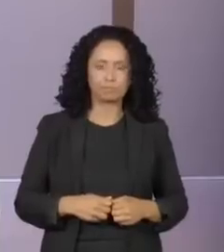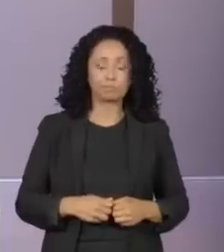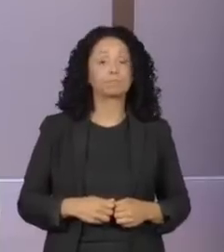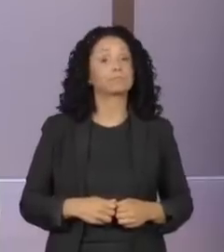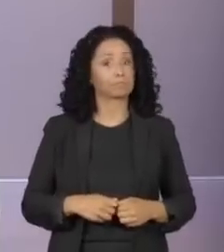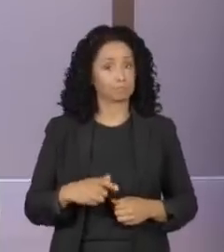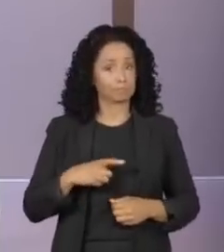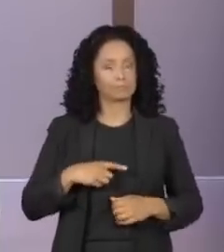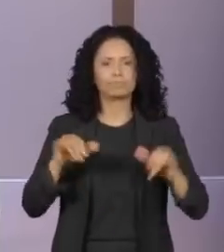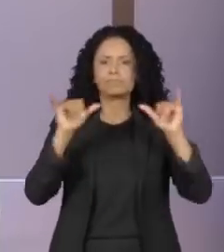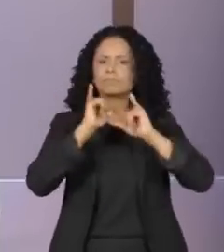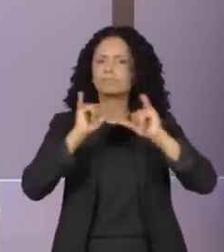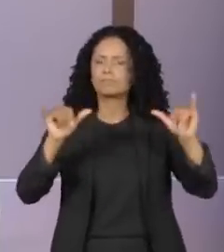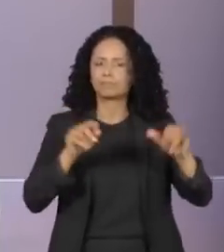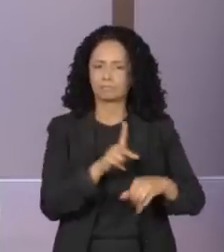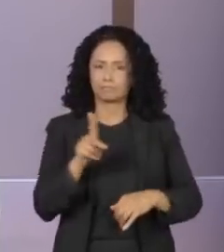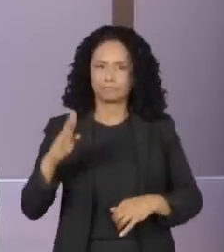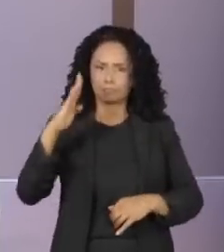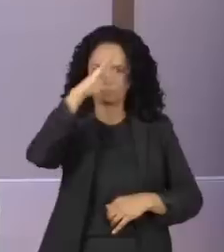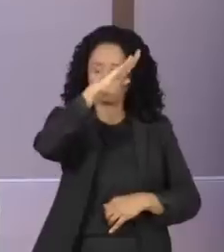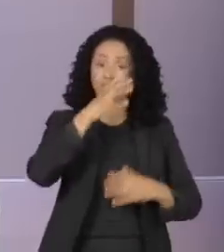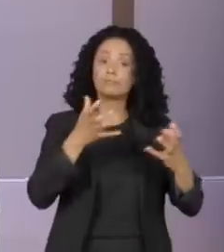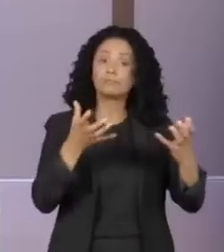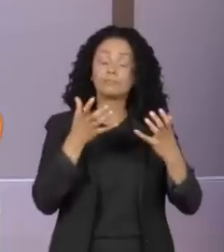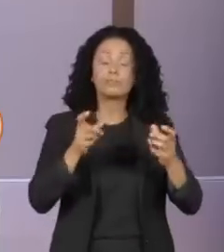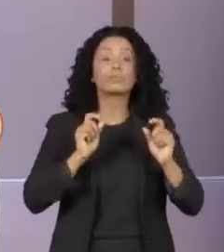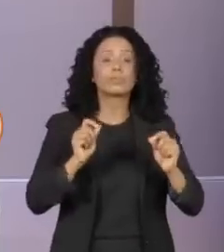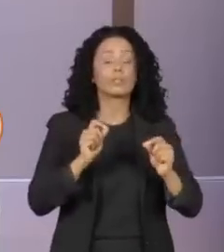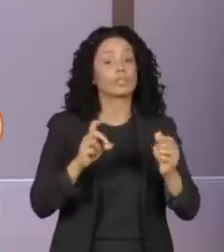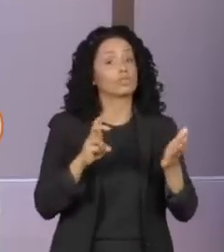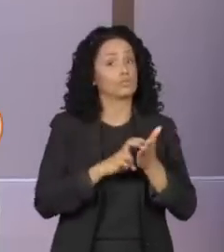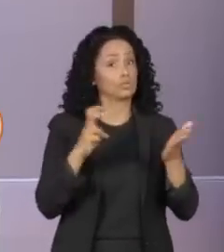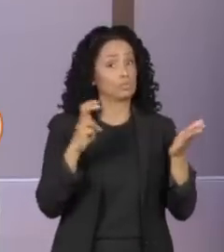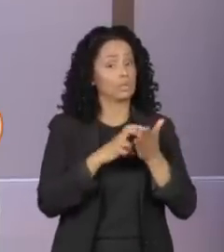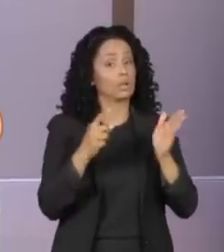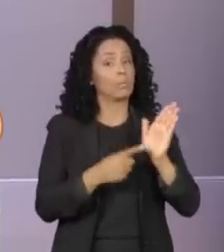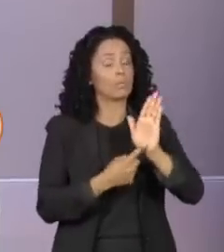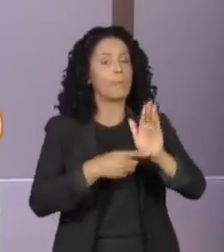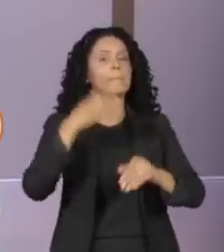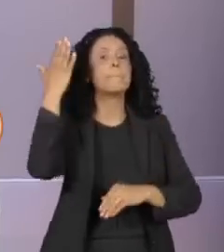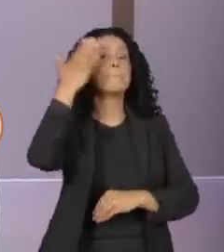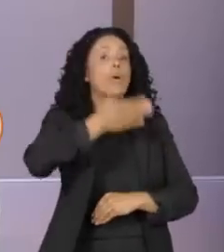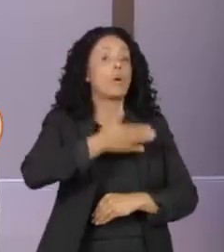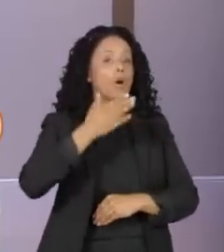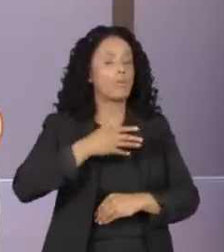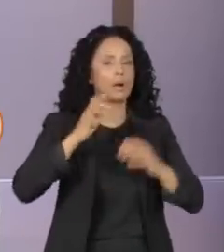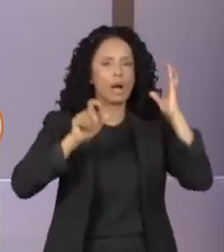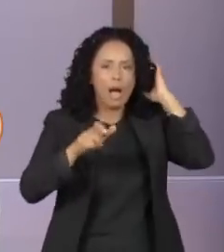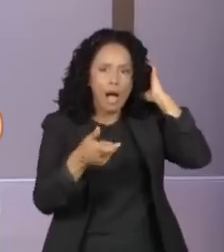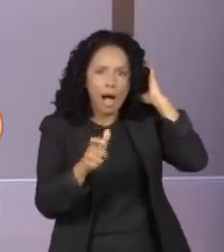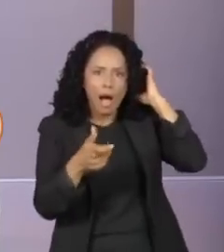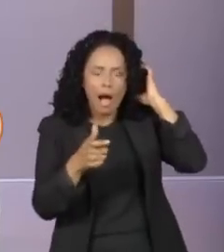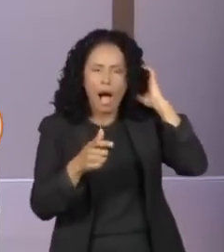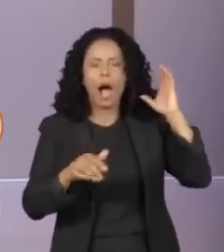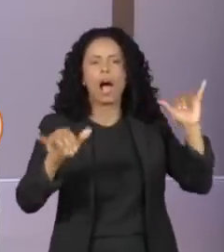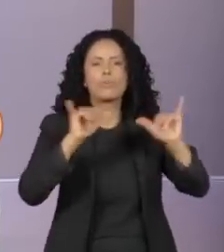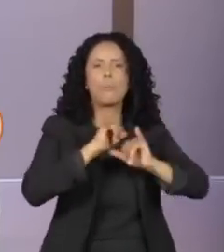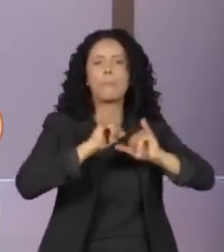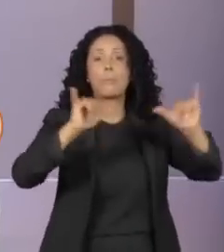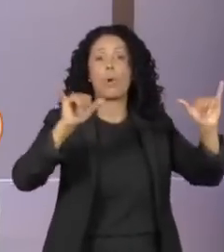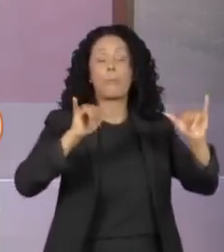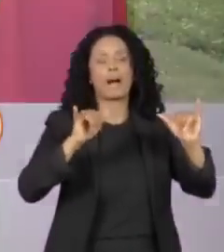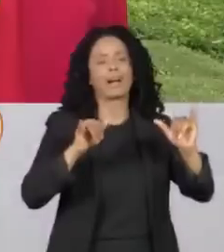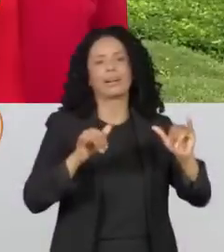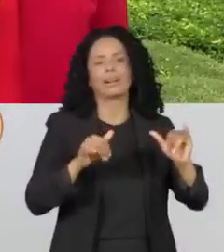A campanha do presidente Bolsonaro promete entregar ainda esta manhã as provas de que rádios deixaram de veicular inserções